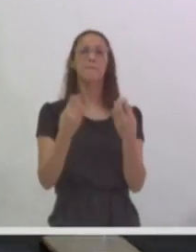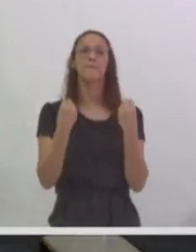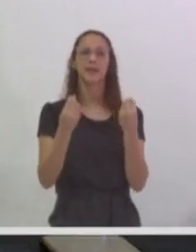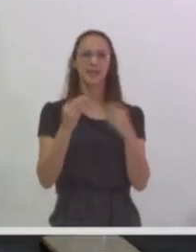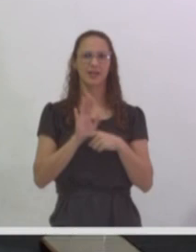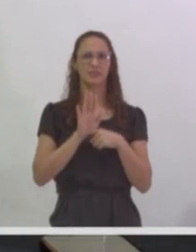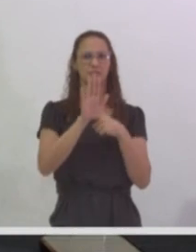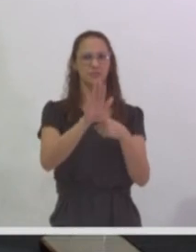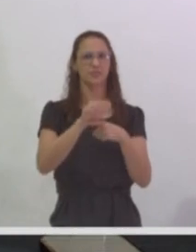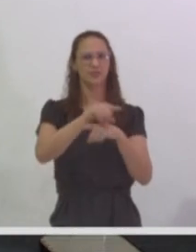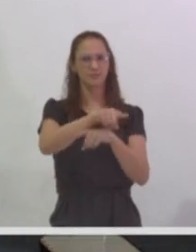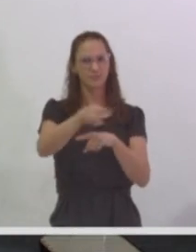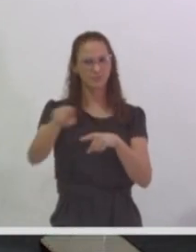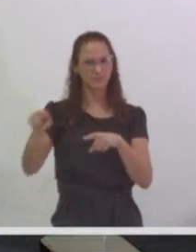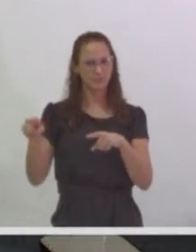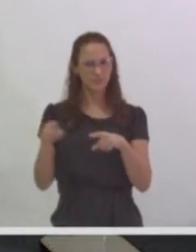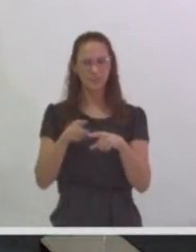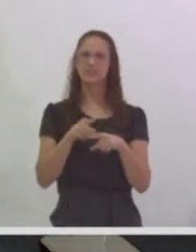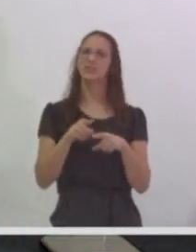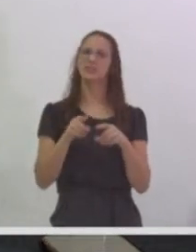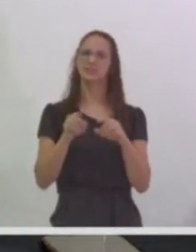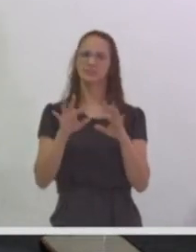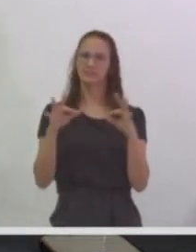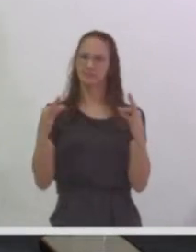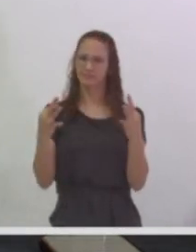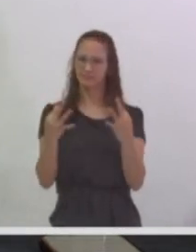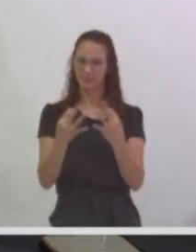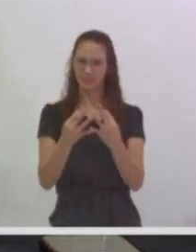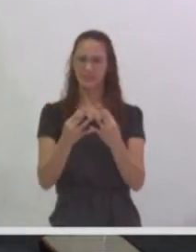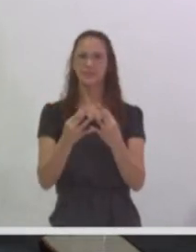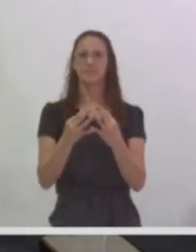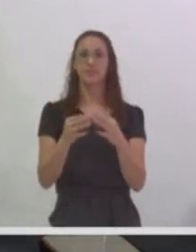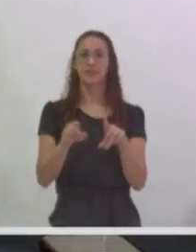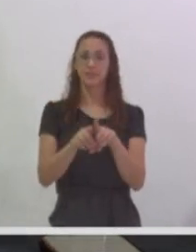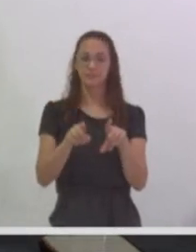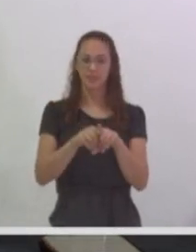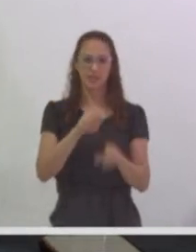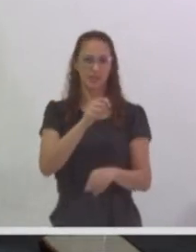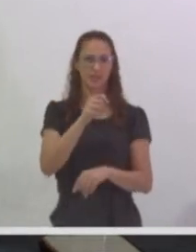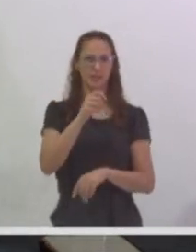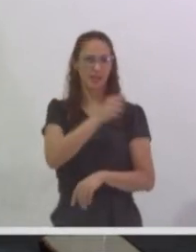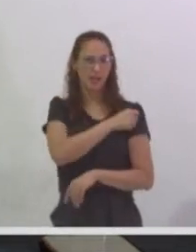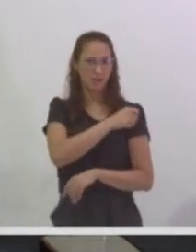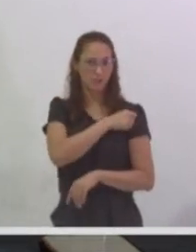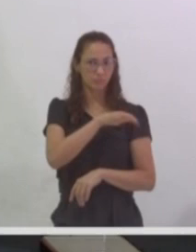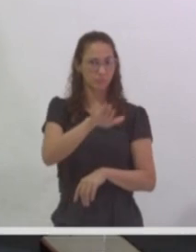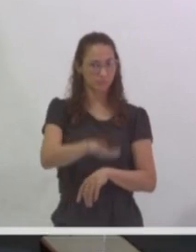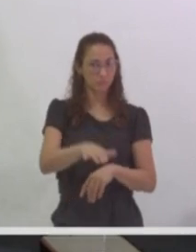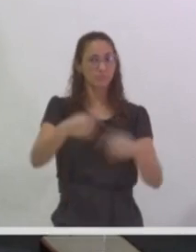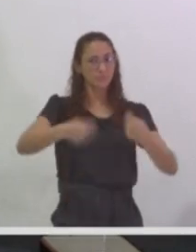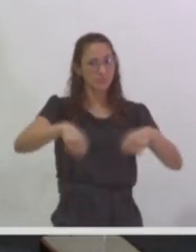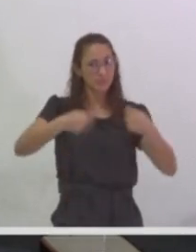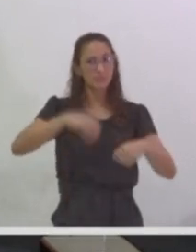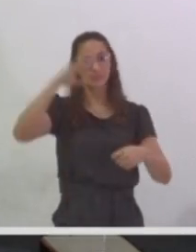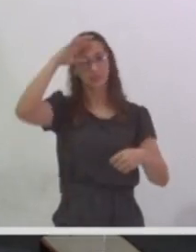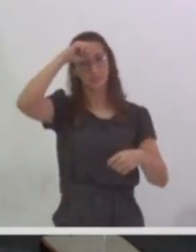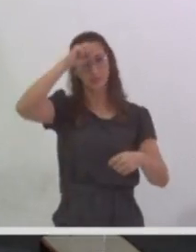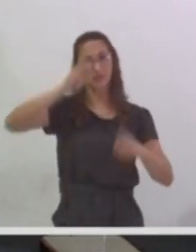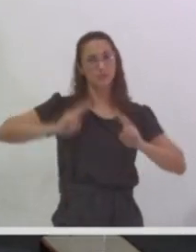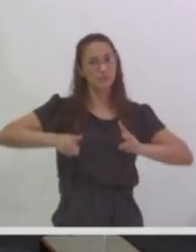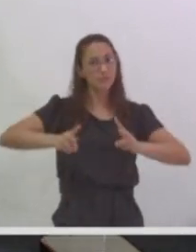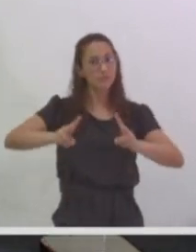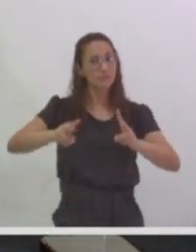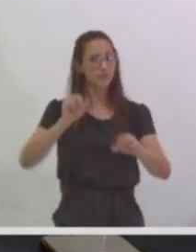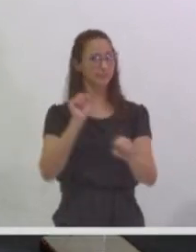tão difícil e facilitar o aprendizado dos nossos alunos que não podem parar de aprender. Por isso, a Prefeitura de Belém fez esse programa maravilhoso para a